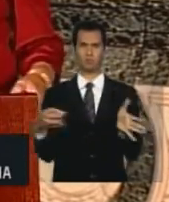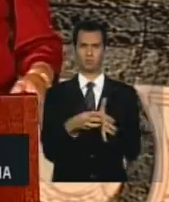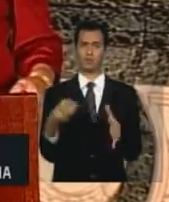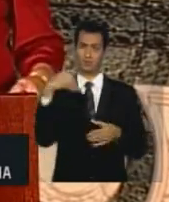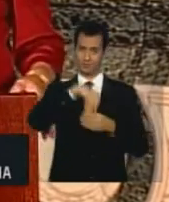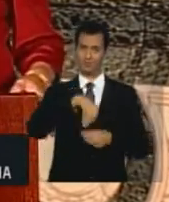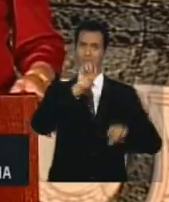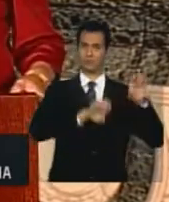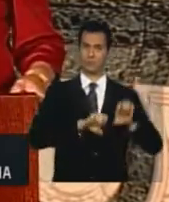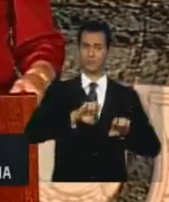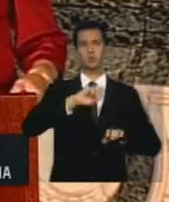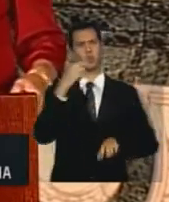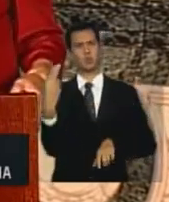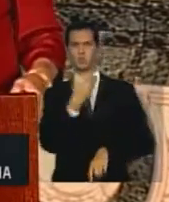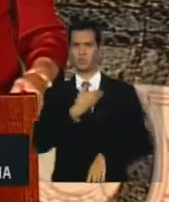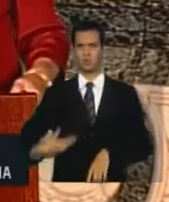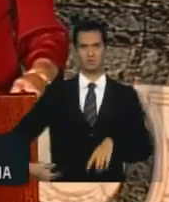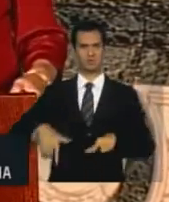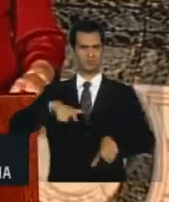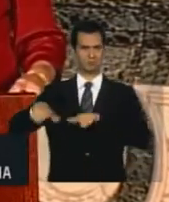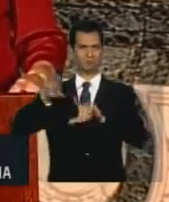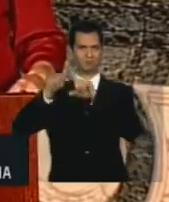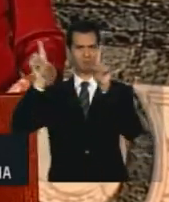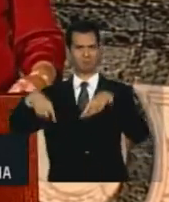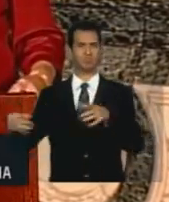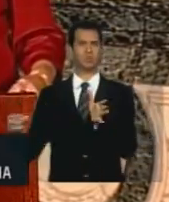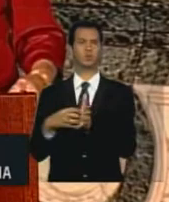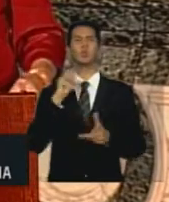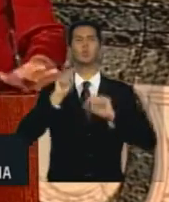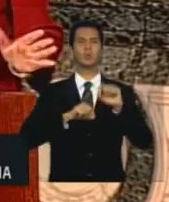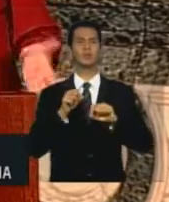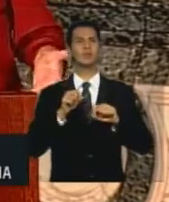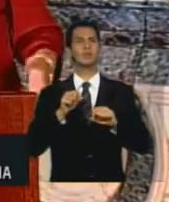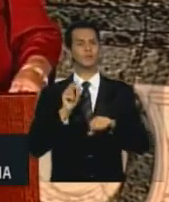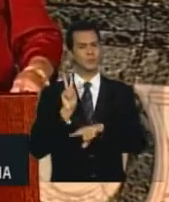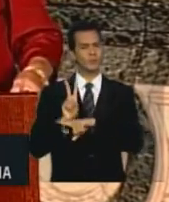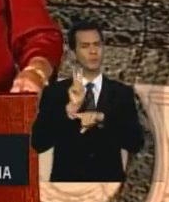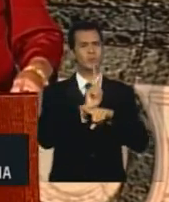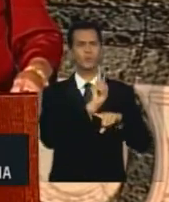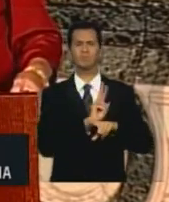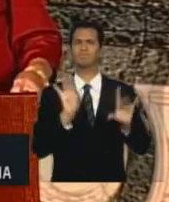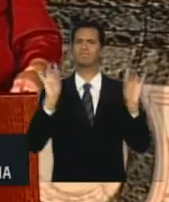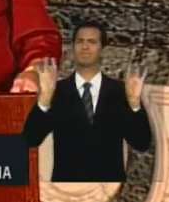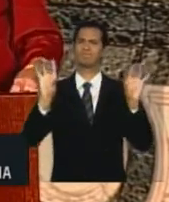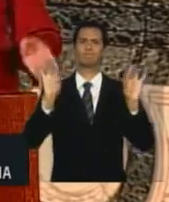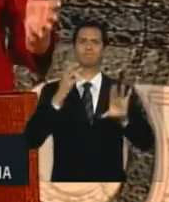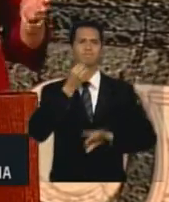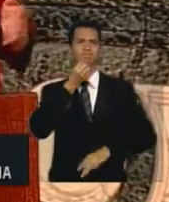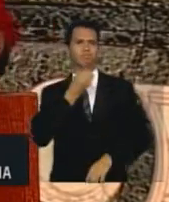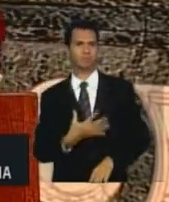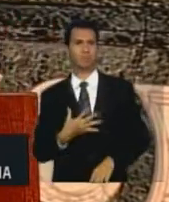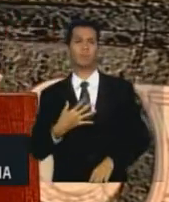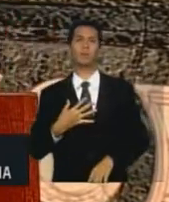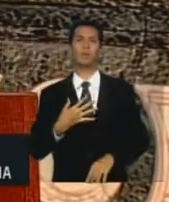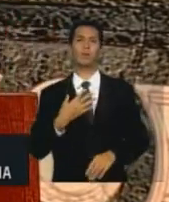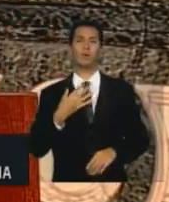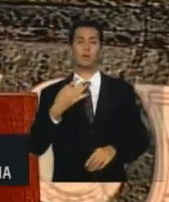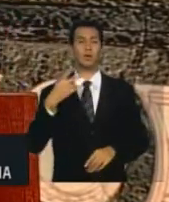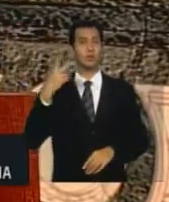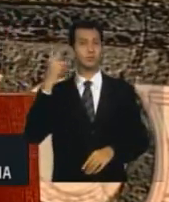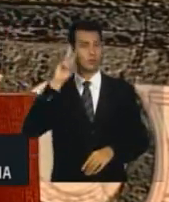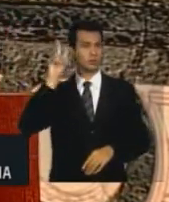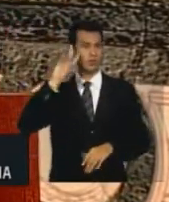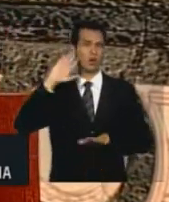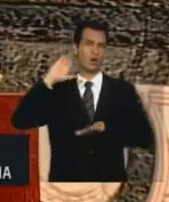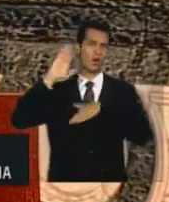funcionário de um órgão governamental zelar pelos interesses da empresa ou pelo órgão governamental. A história desse processo